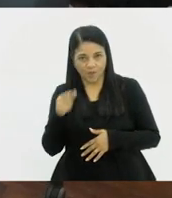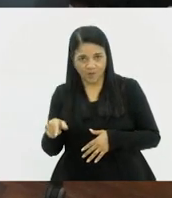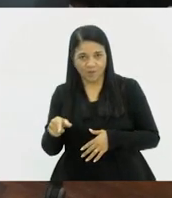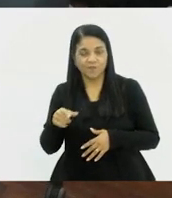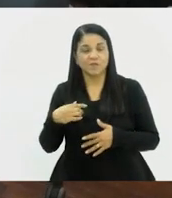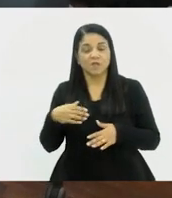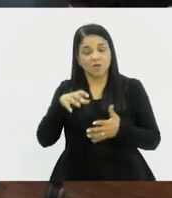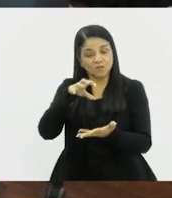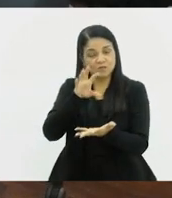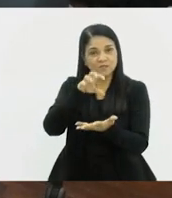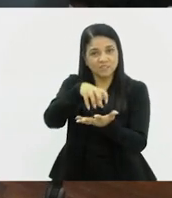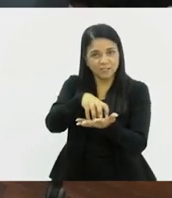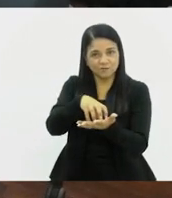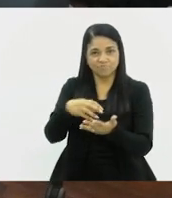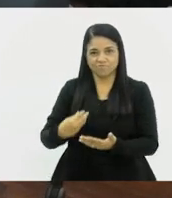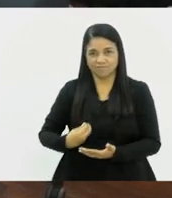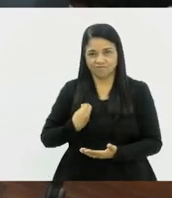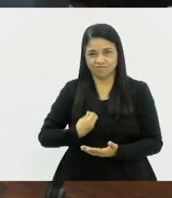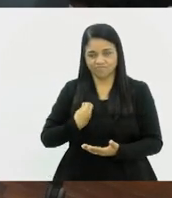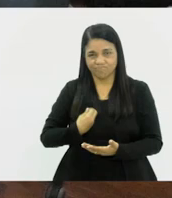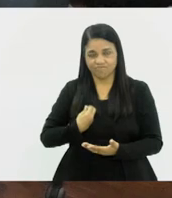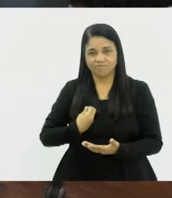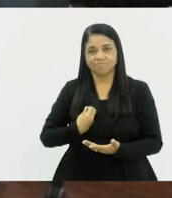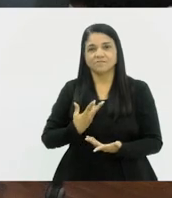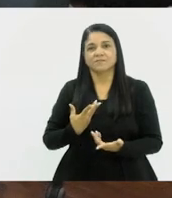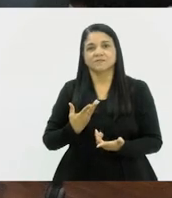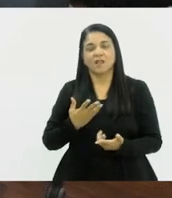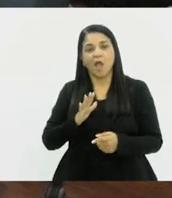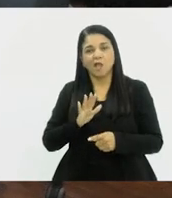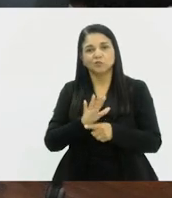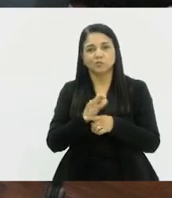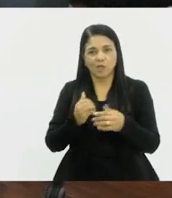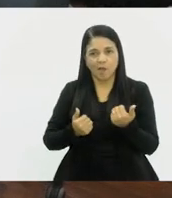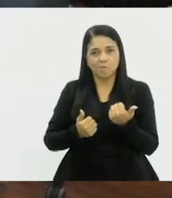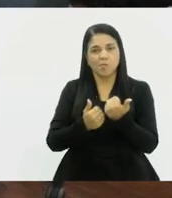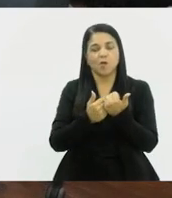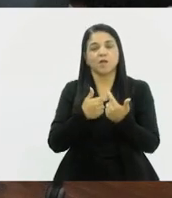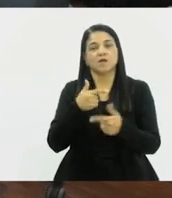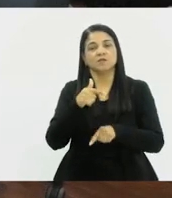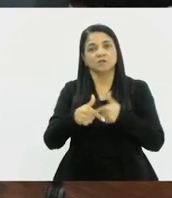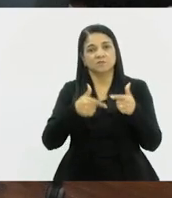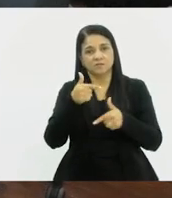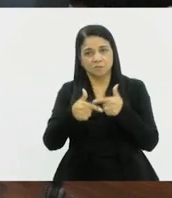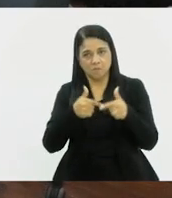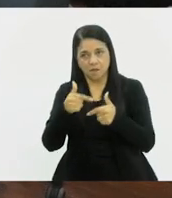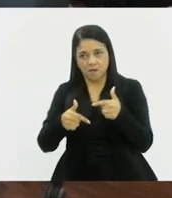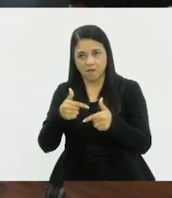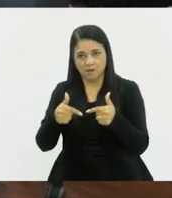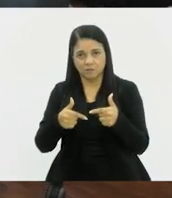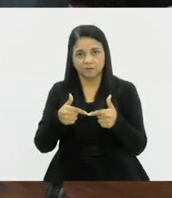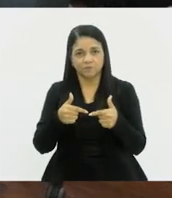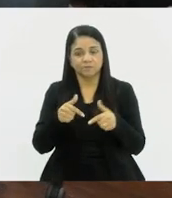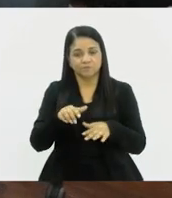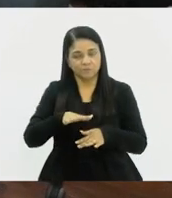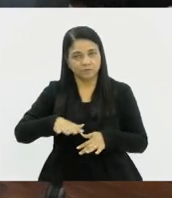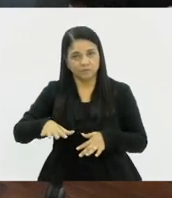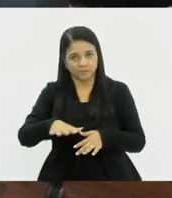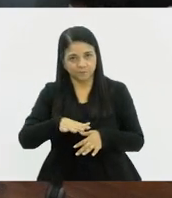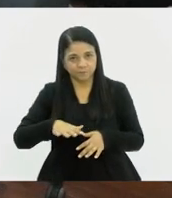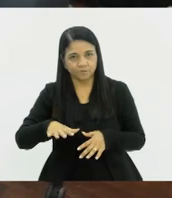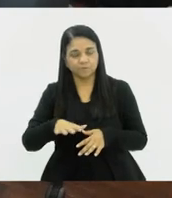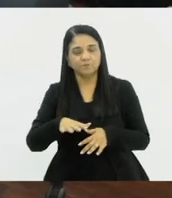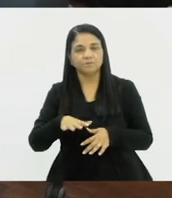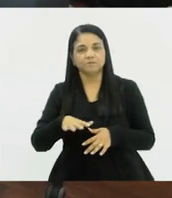convivência como redutora de danos né E o nosso trabalho nessa nessa no espaço normal